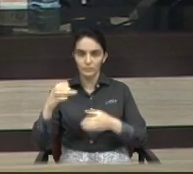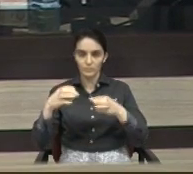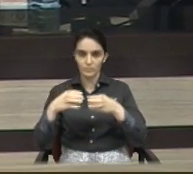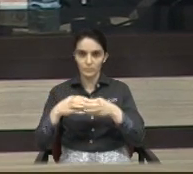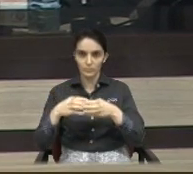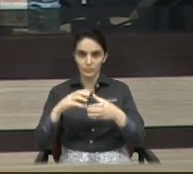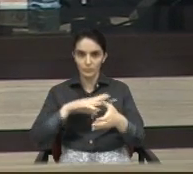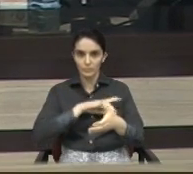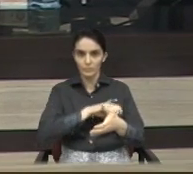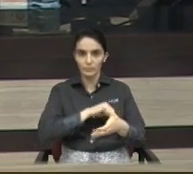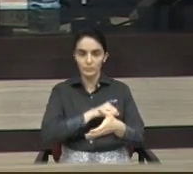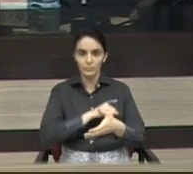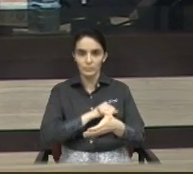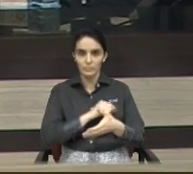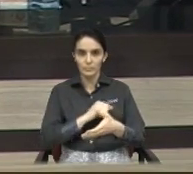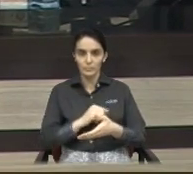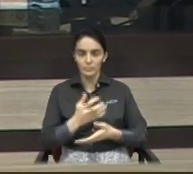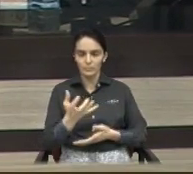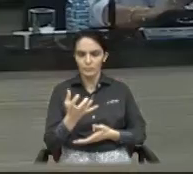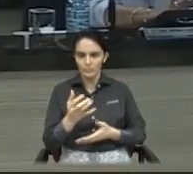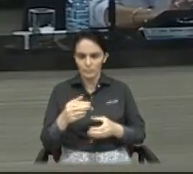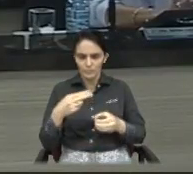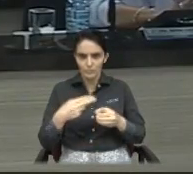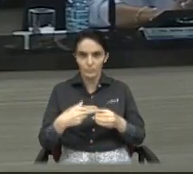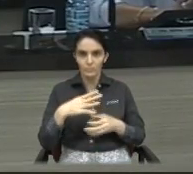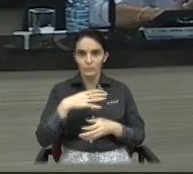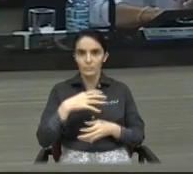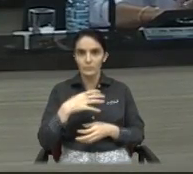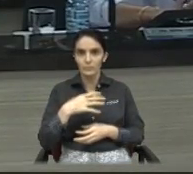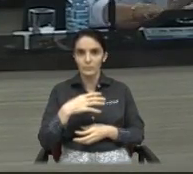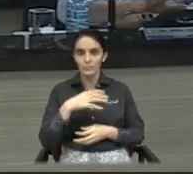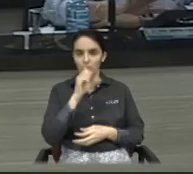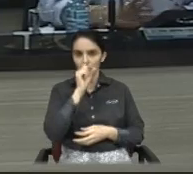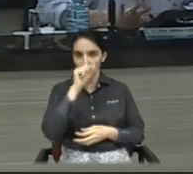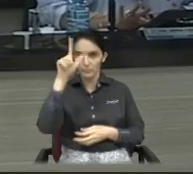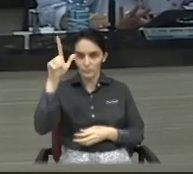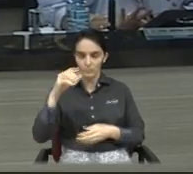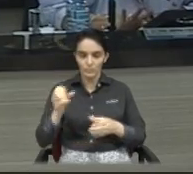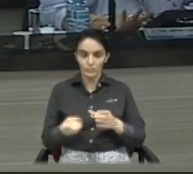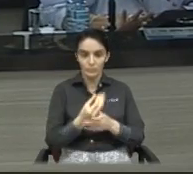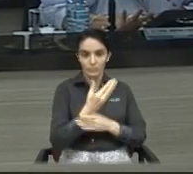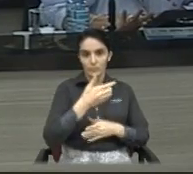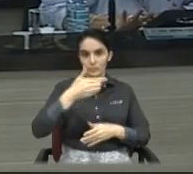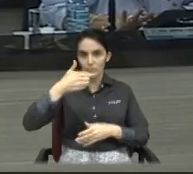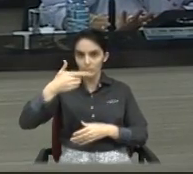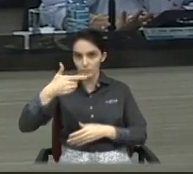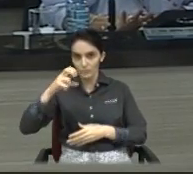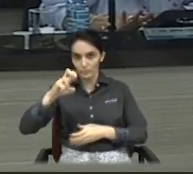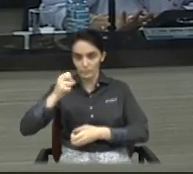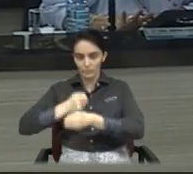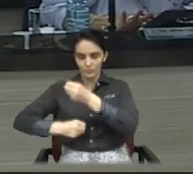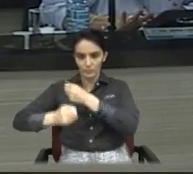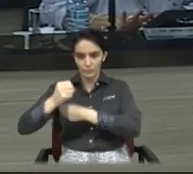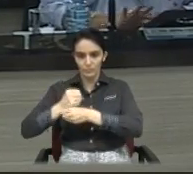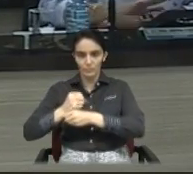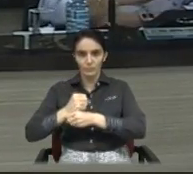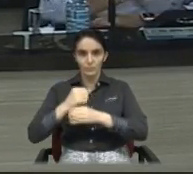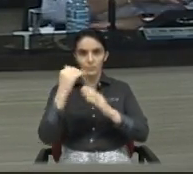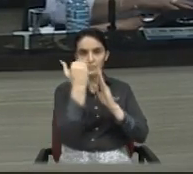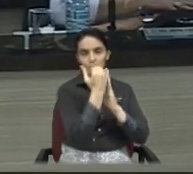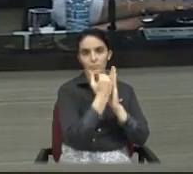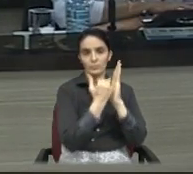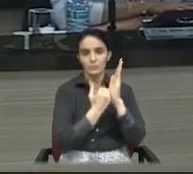de Amor Exigente de Limeira, pelos 25 anos de atividades desenvolvidas pelo Programa de